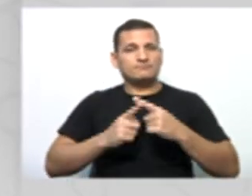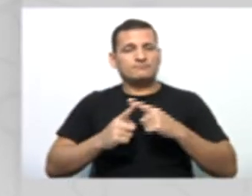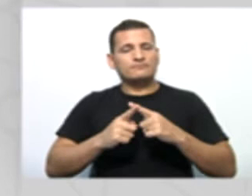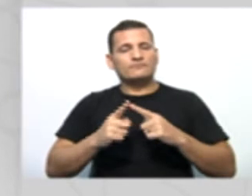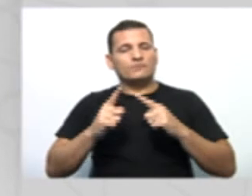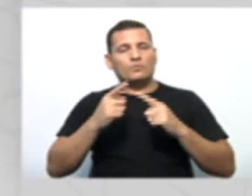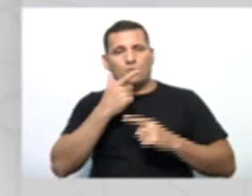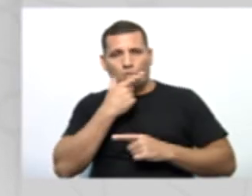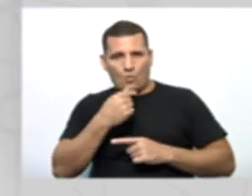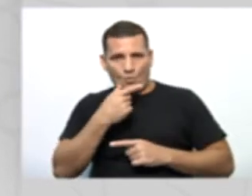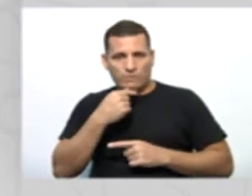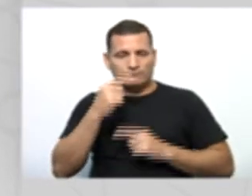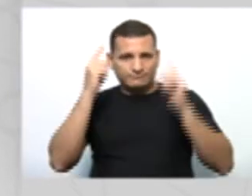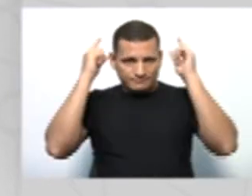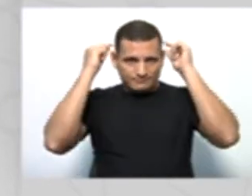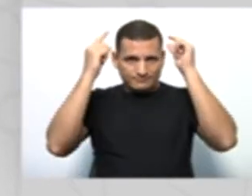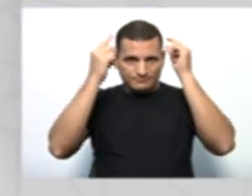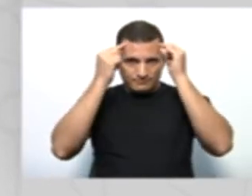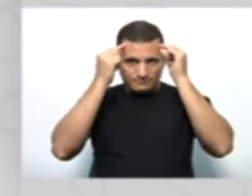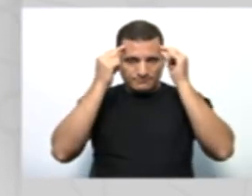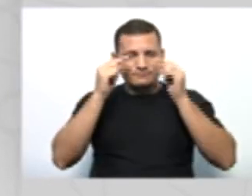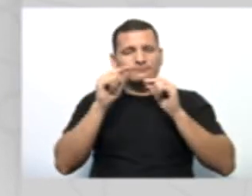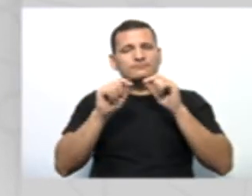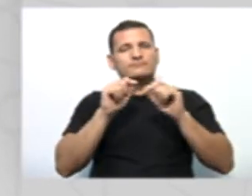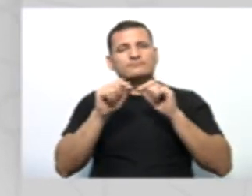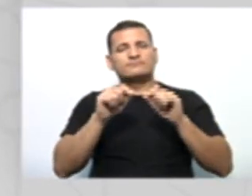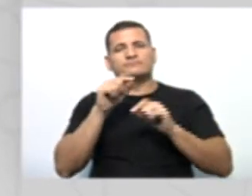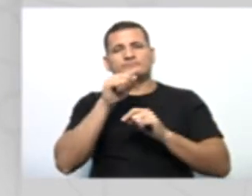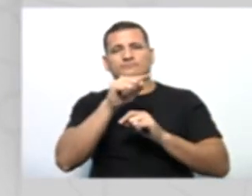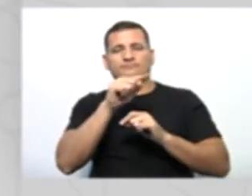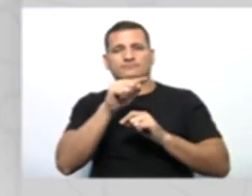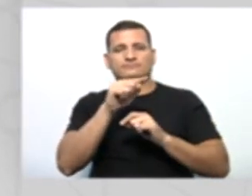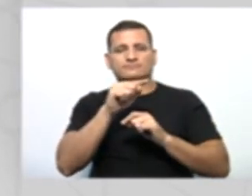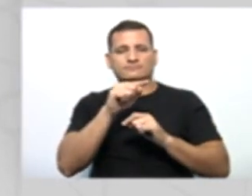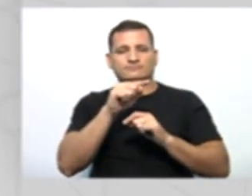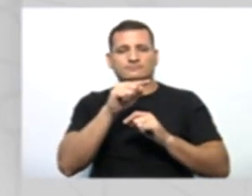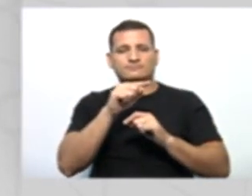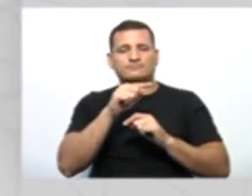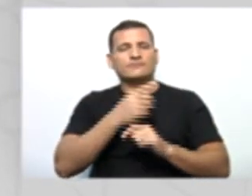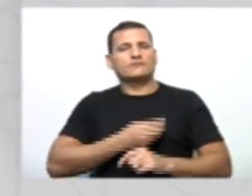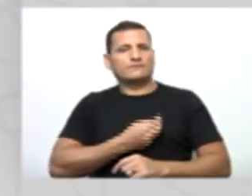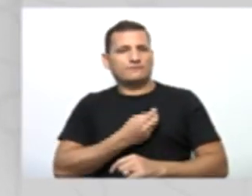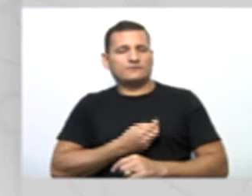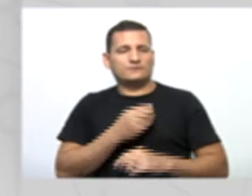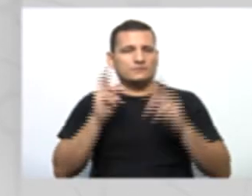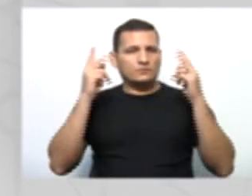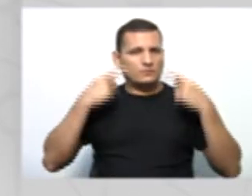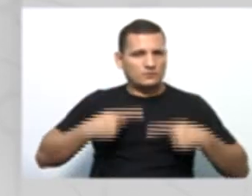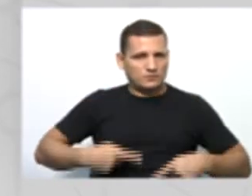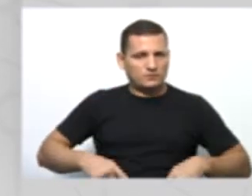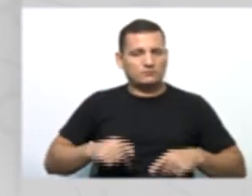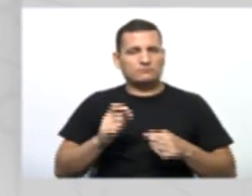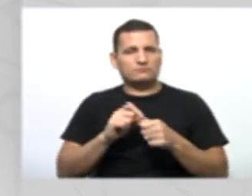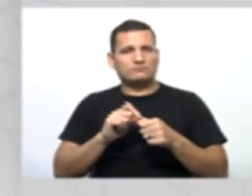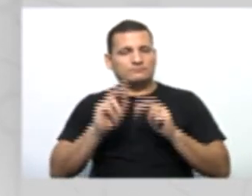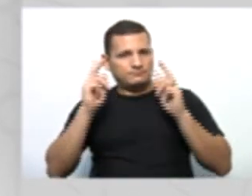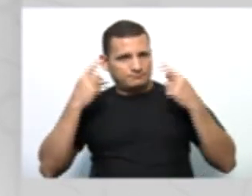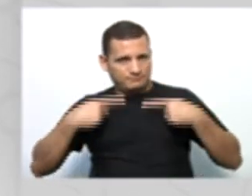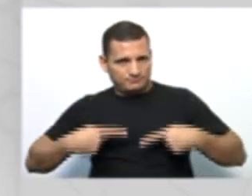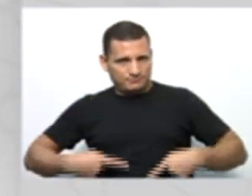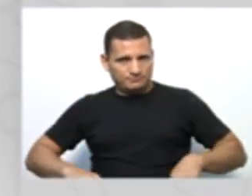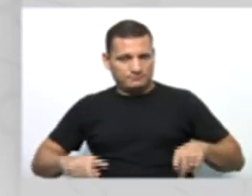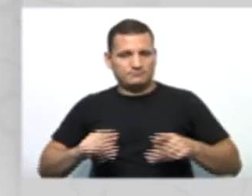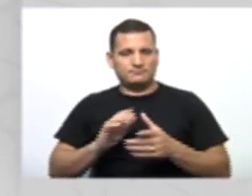à polis. Nós falamos muito da ética, da vivência ética como a vivência humana, o agir humano, mas é